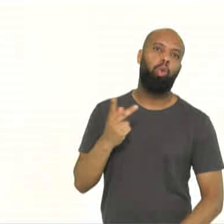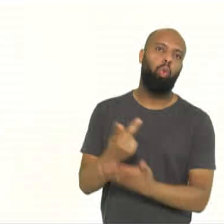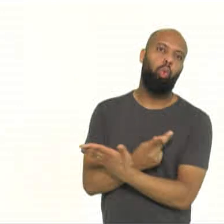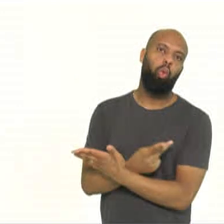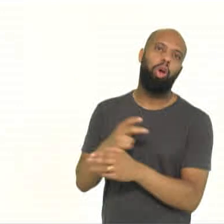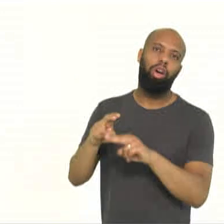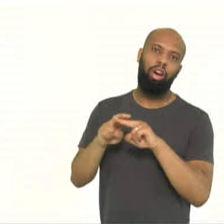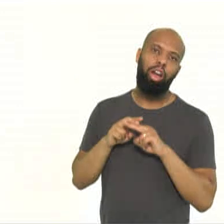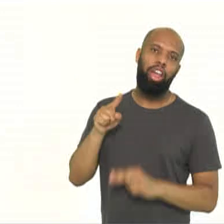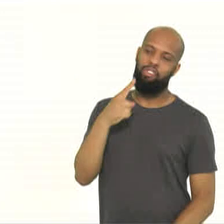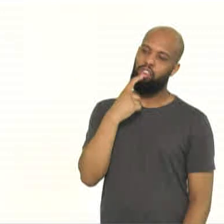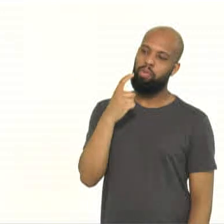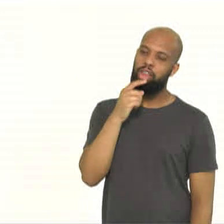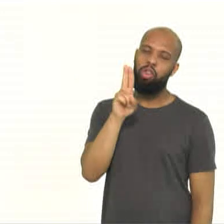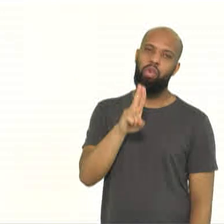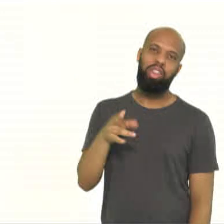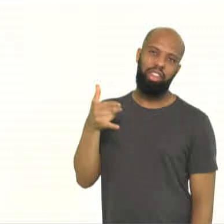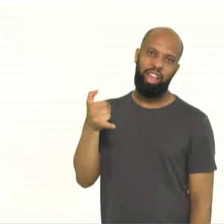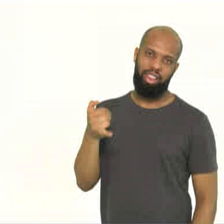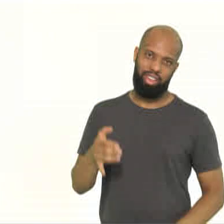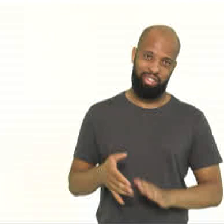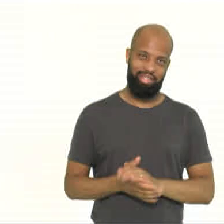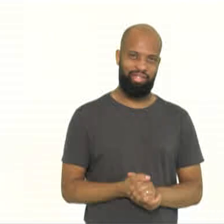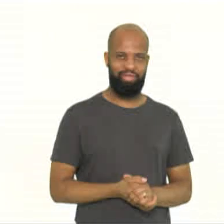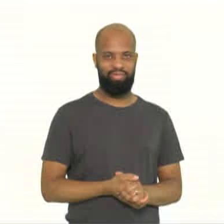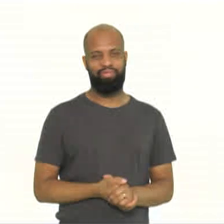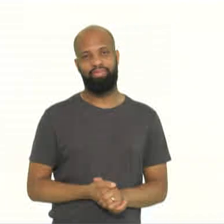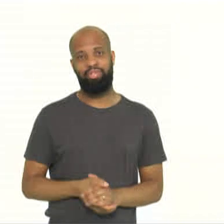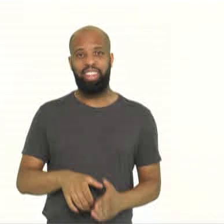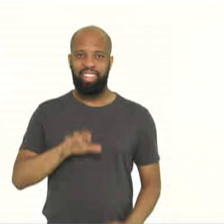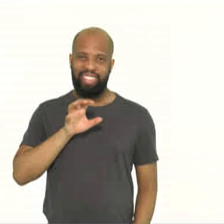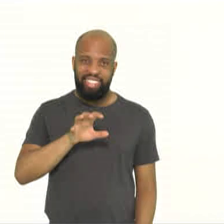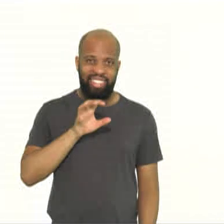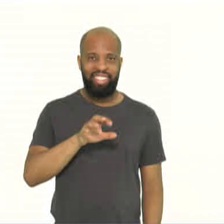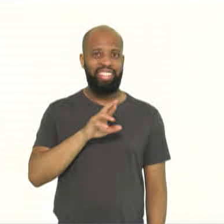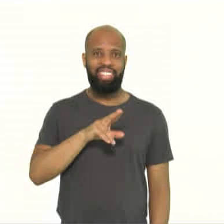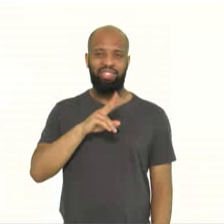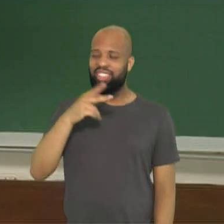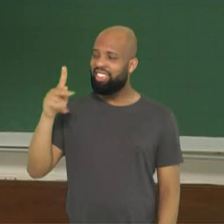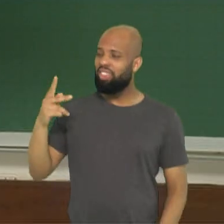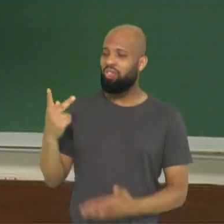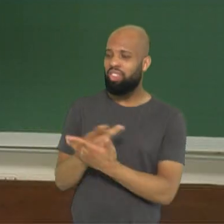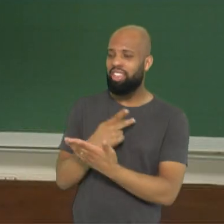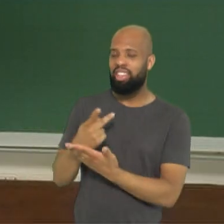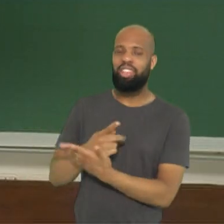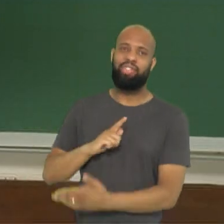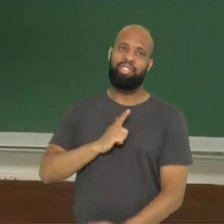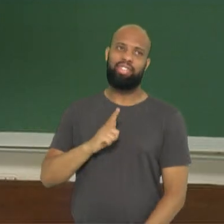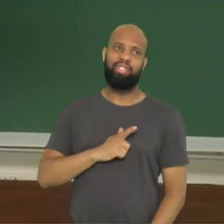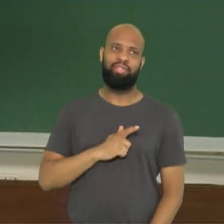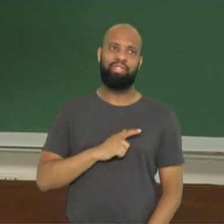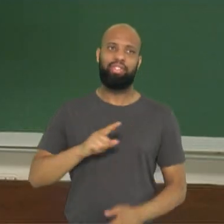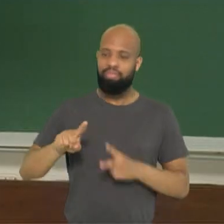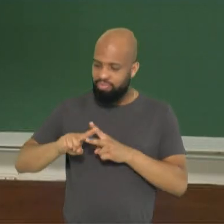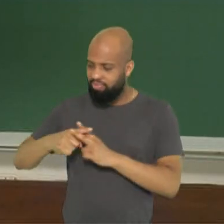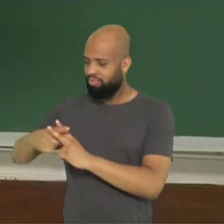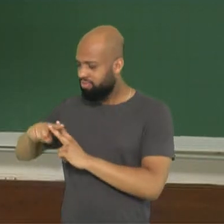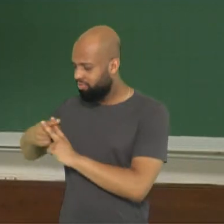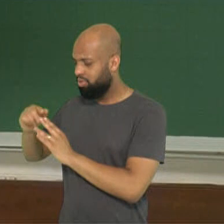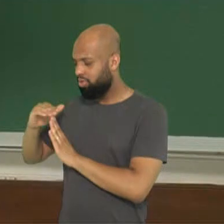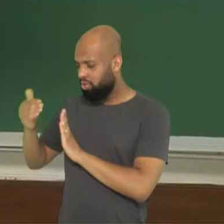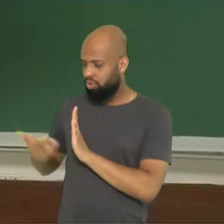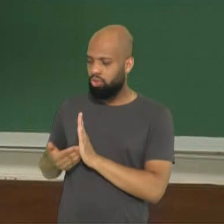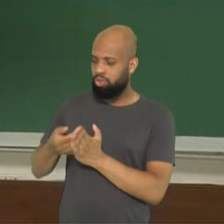Né? A colega dele daí esclarece para ele, não é isso, são os teus erros de ortografia. Ela está corrigindo